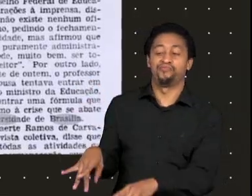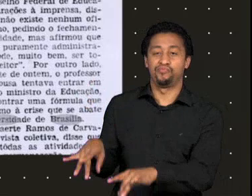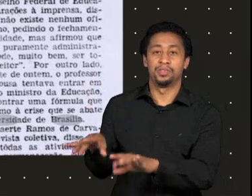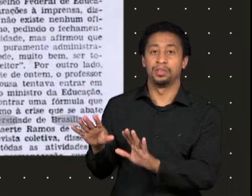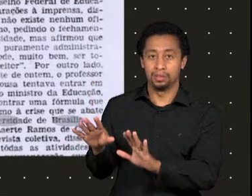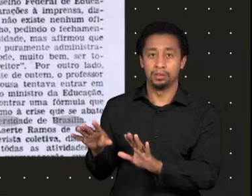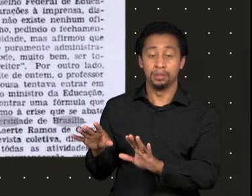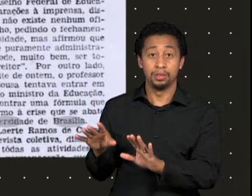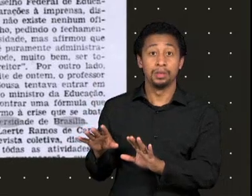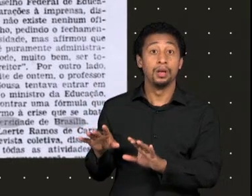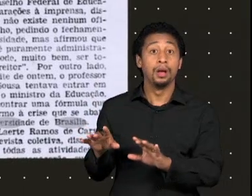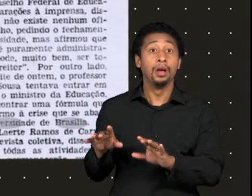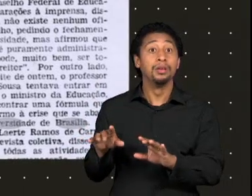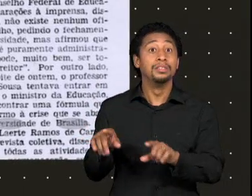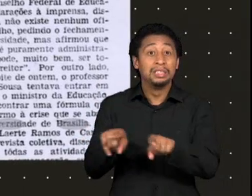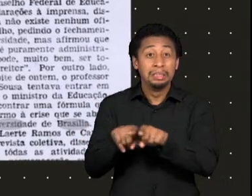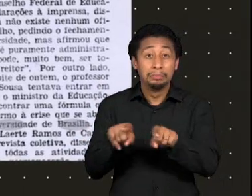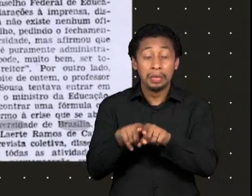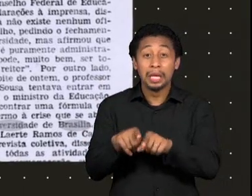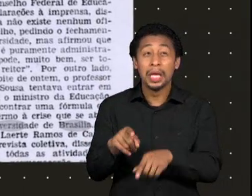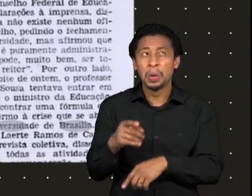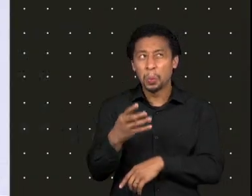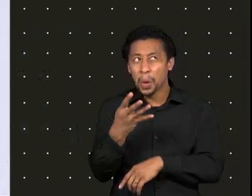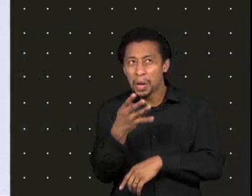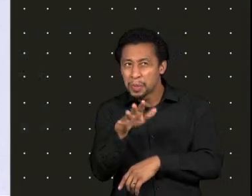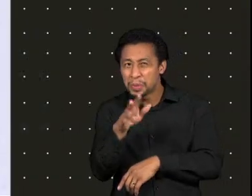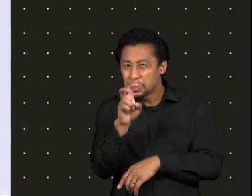4 ou 5 professores que eram os líderes